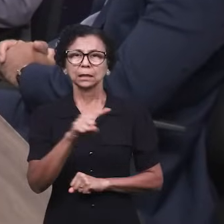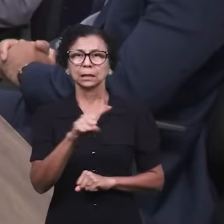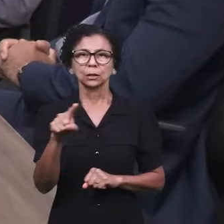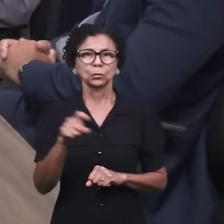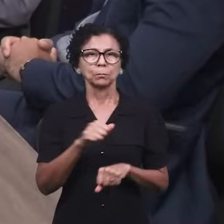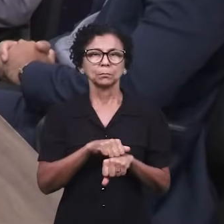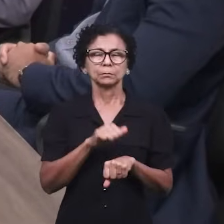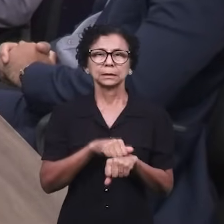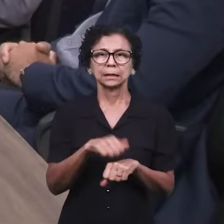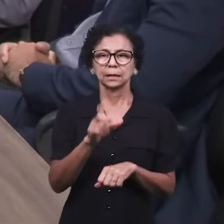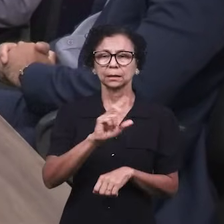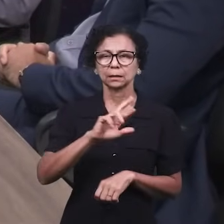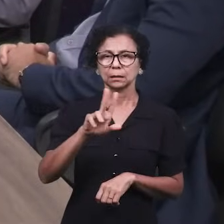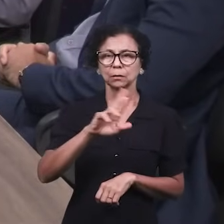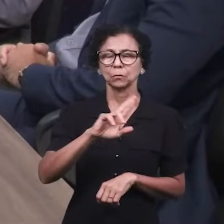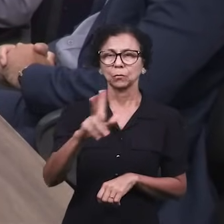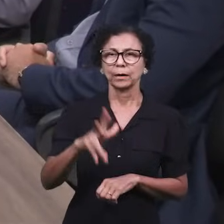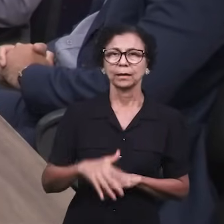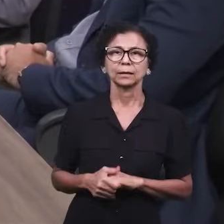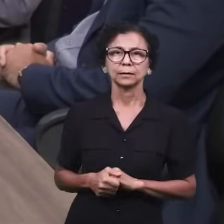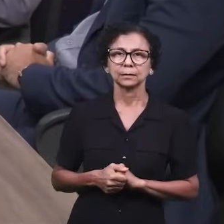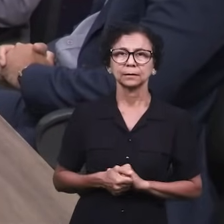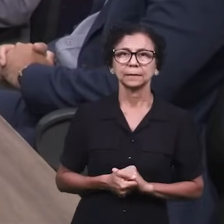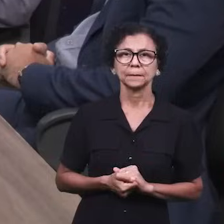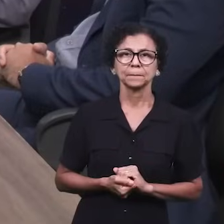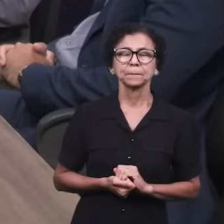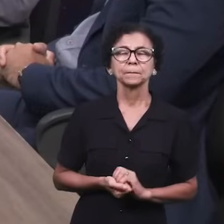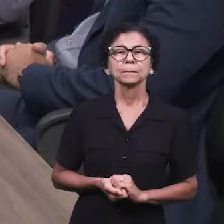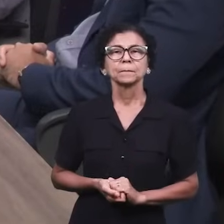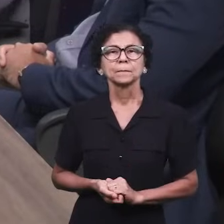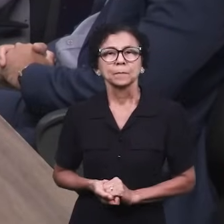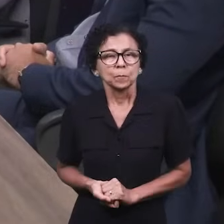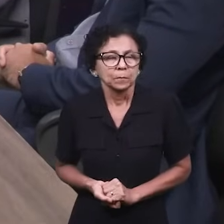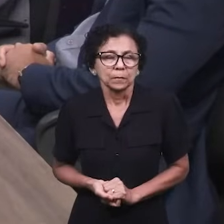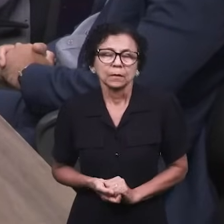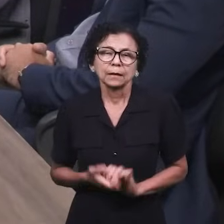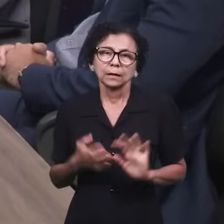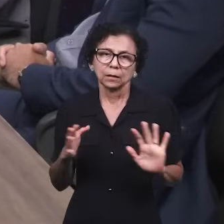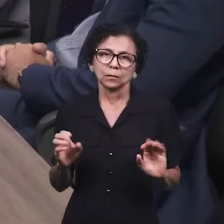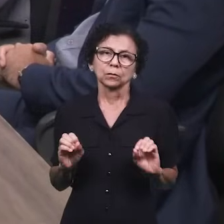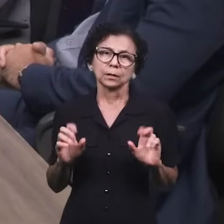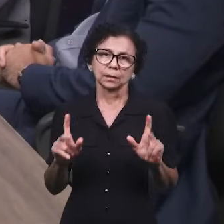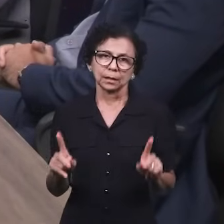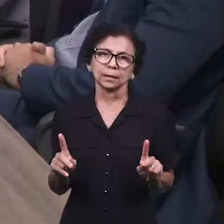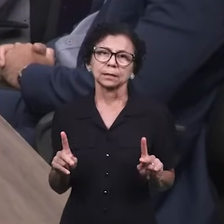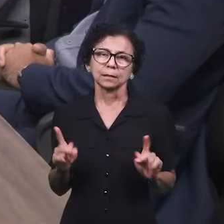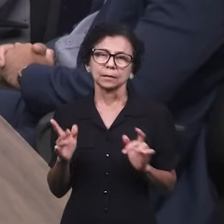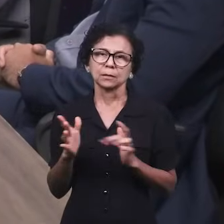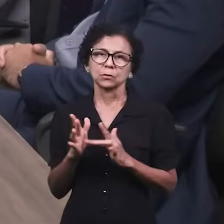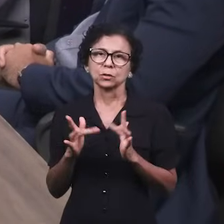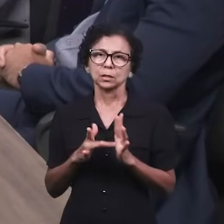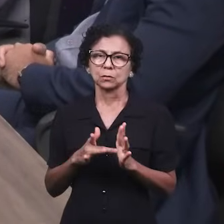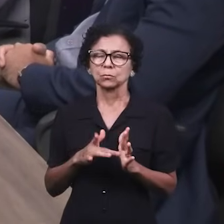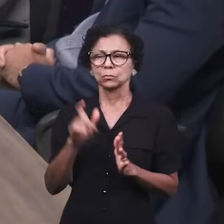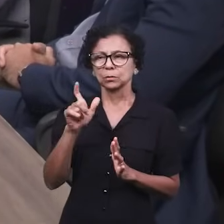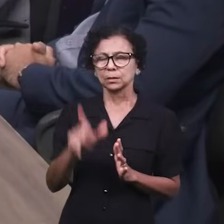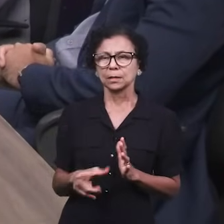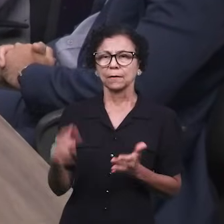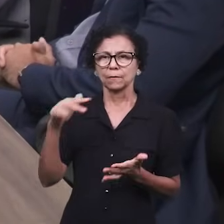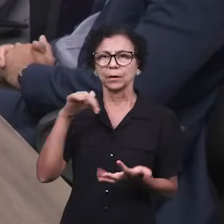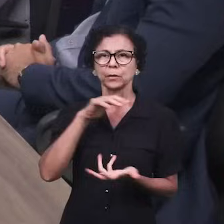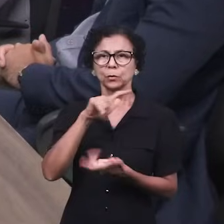é a questão do verbo que se fez carne e habitou entre nós. Fez carne, tudo bem, é o Senhor Jesus, está tudo bem, isso é palpável. Mas o